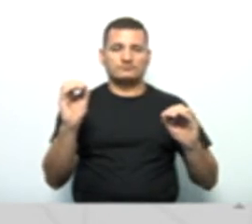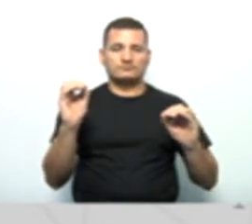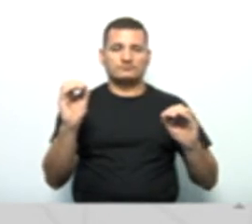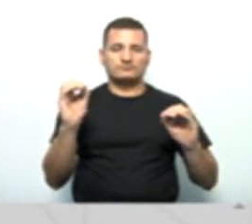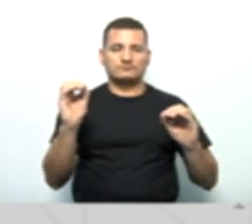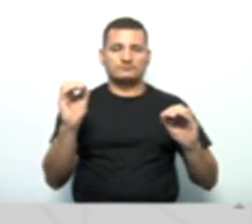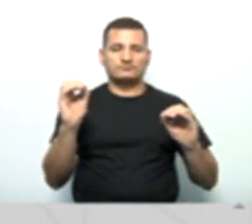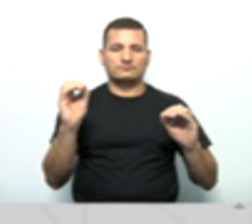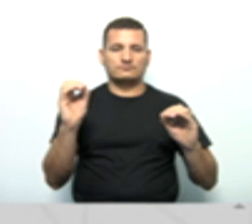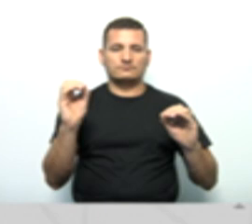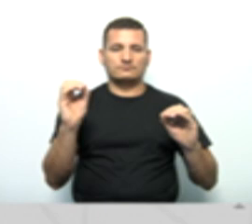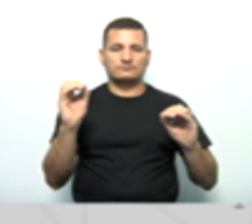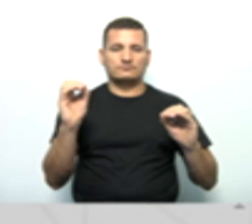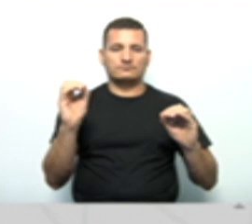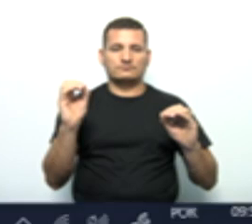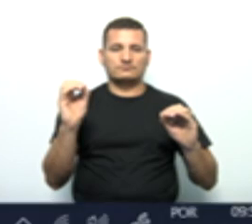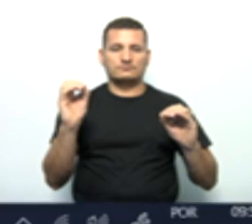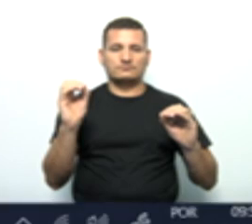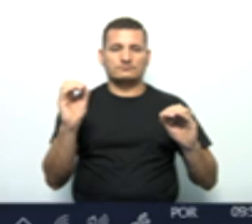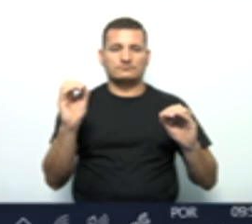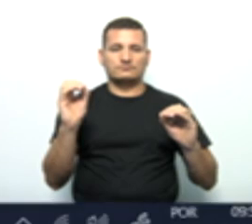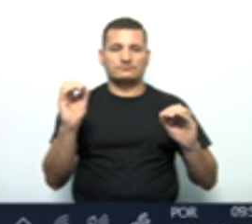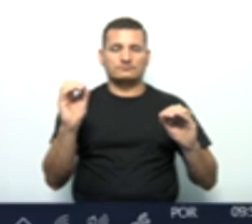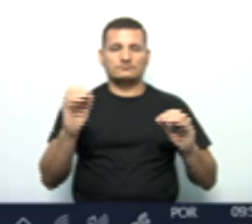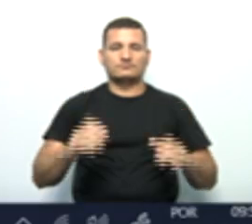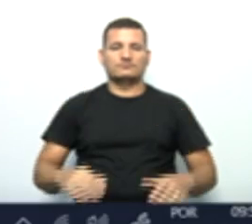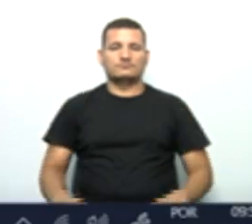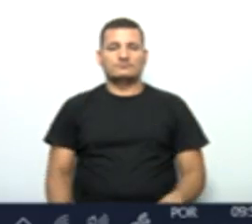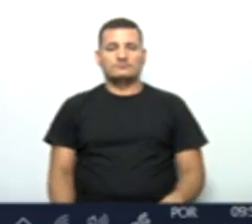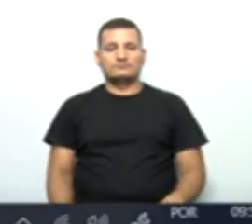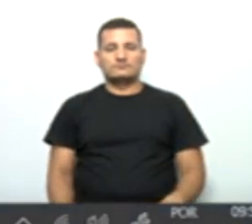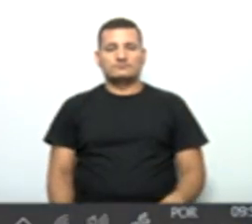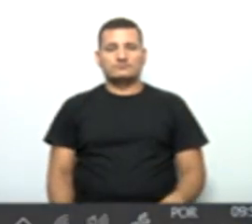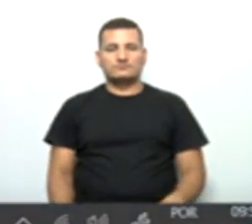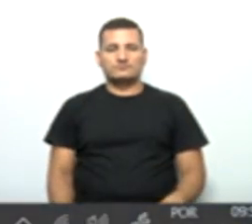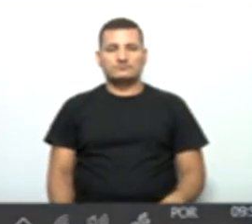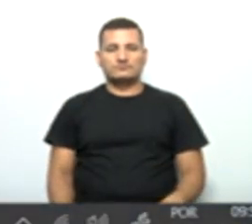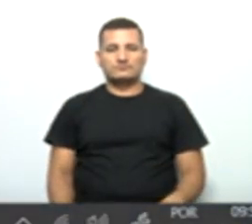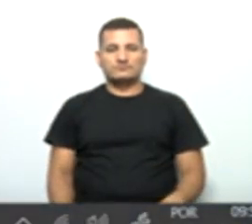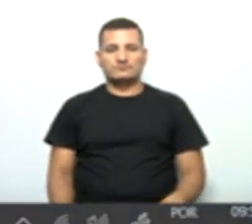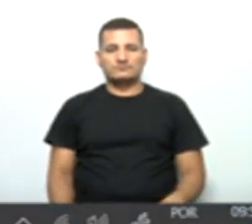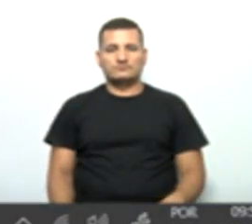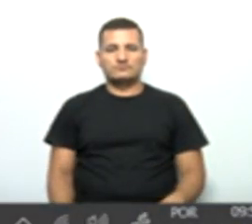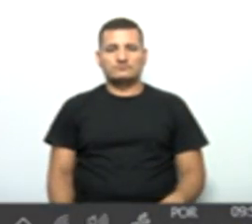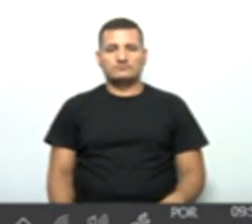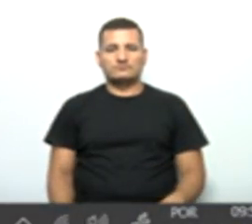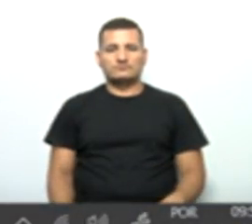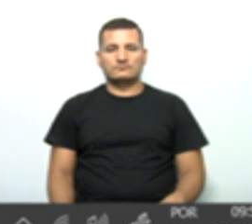as posições. Então, eu vou dar um ESC aqui. Vou vir aqui.